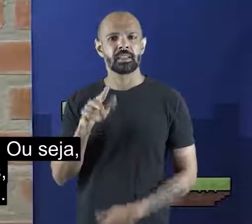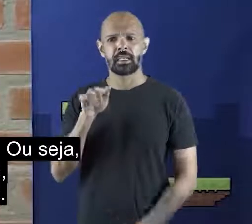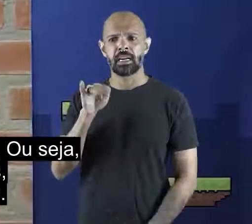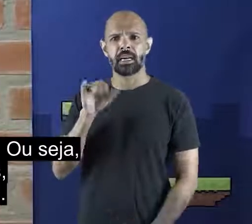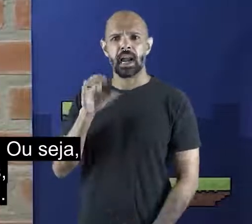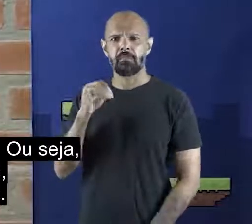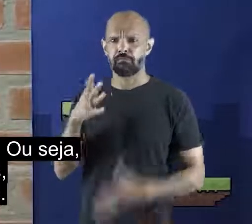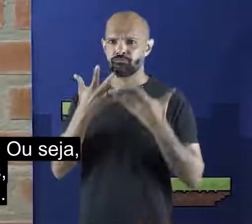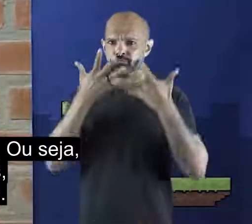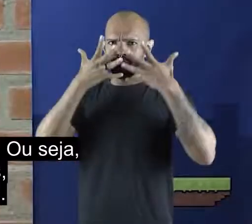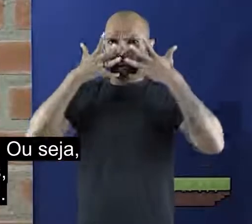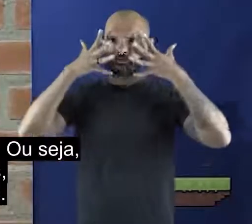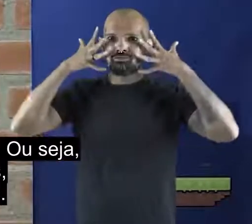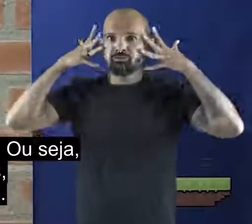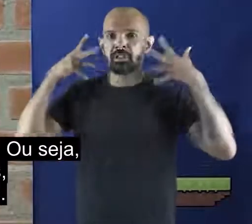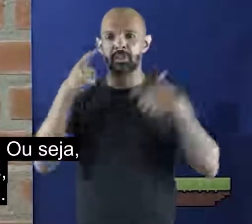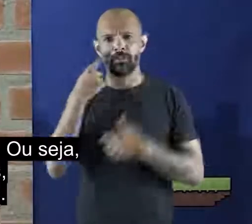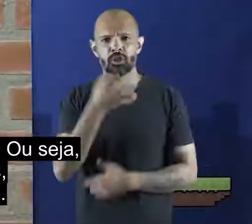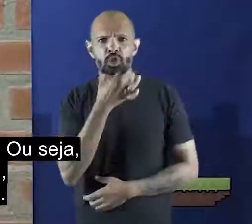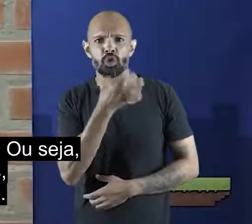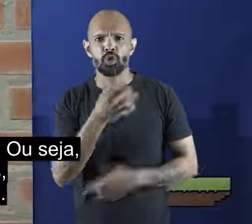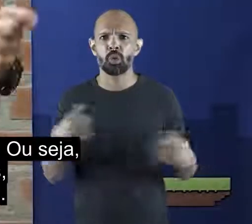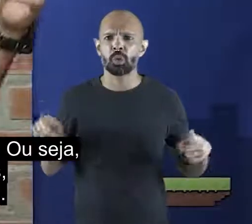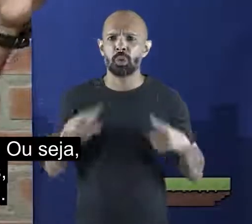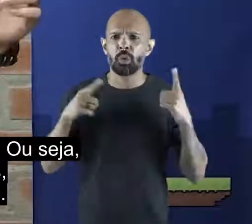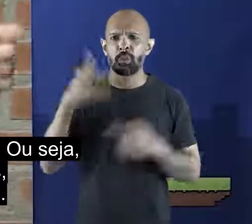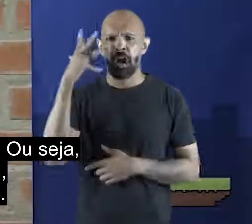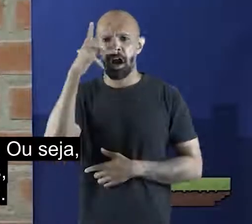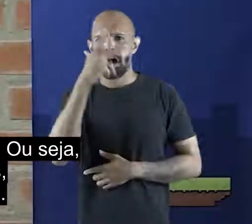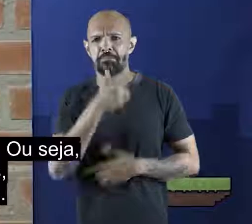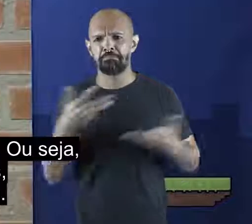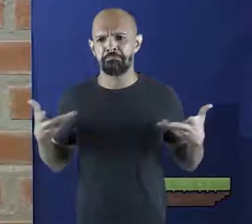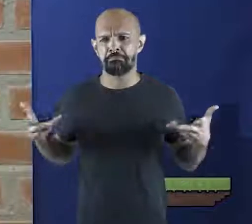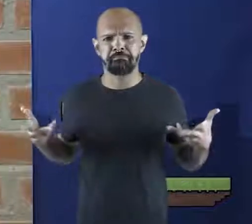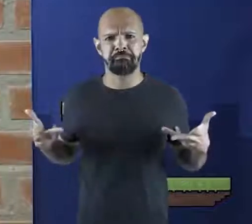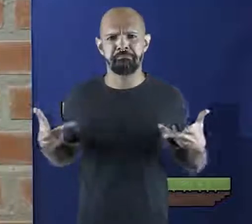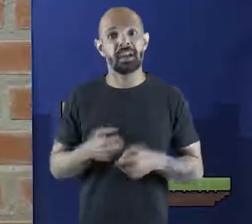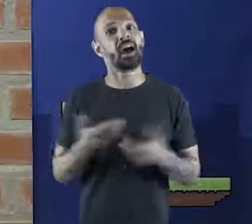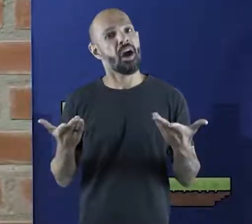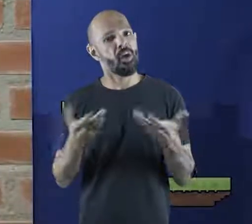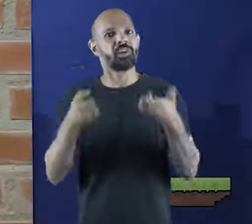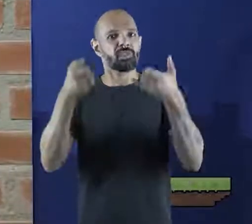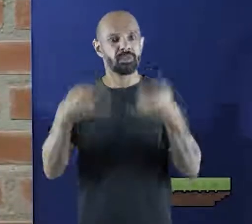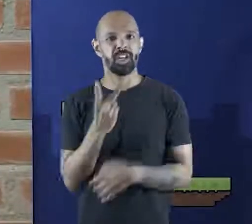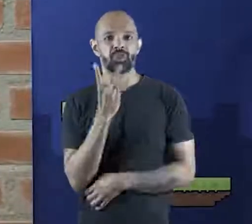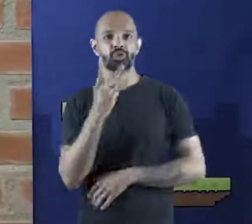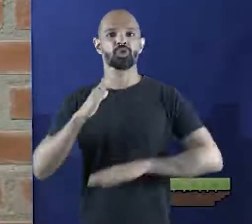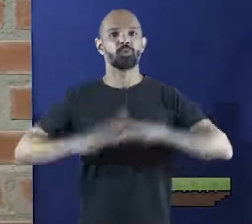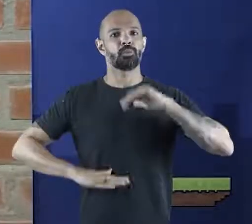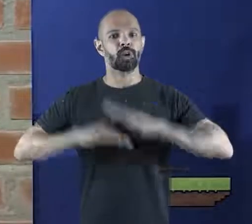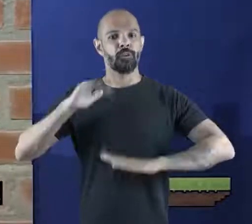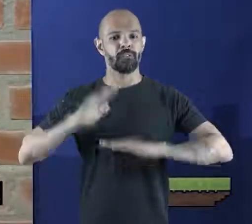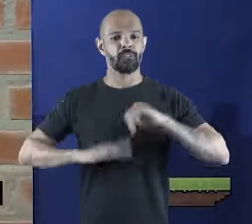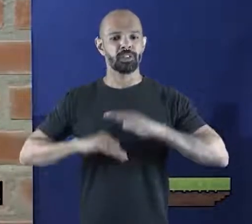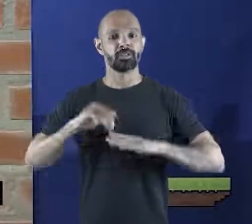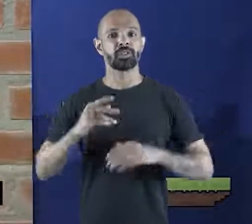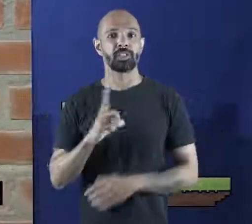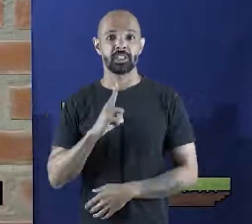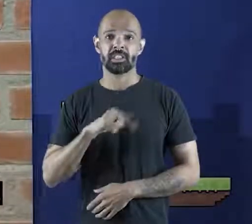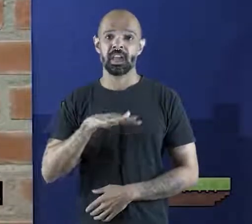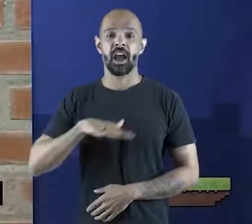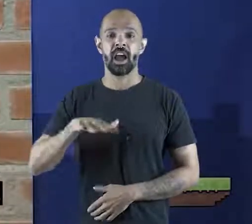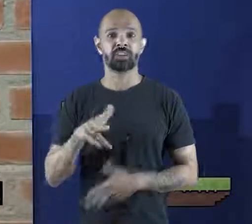gráficos fantásticos que você vê nos jogos, aquele som maravilhoso, aquelas trilhas sonoras. Nós vamos falar agora desses dois profissionais, né, que